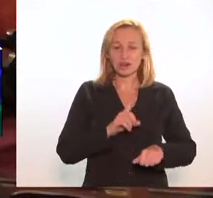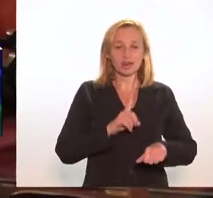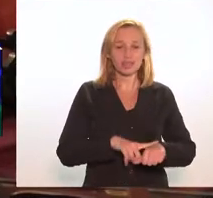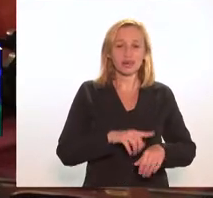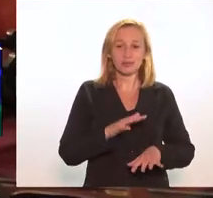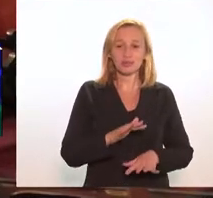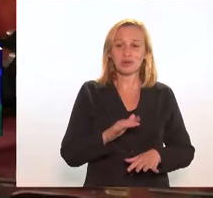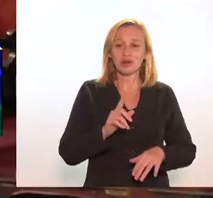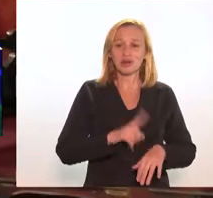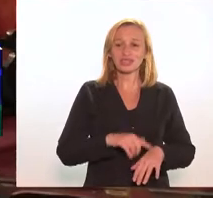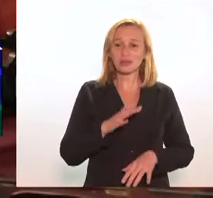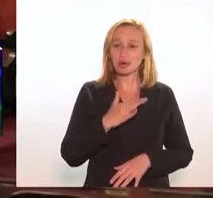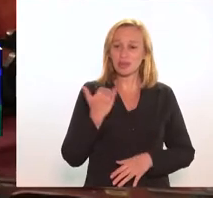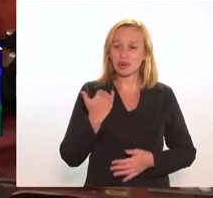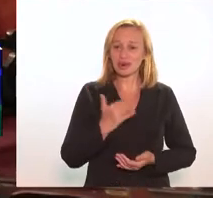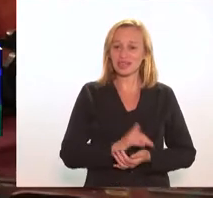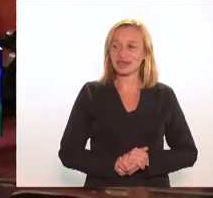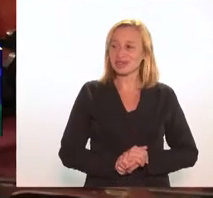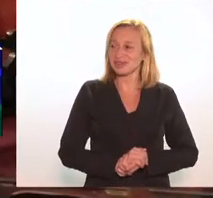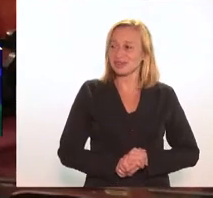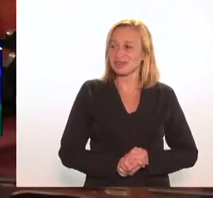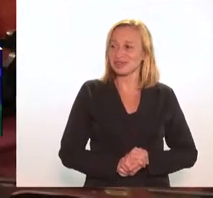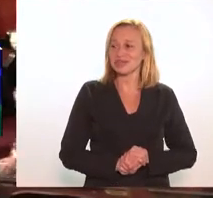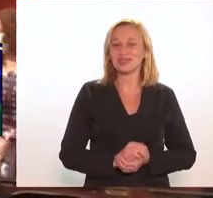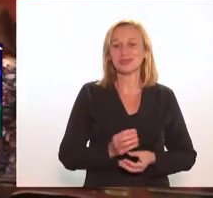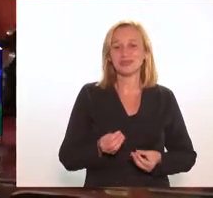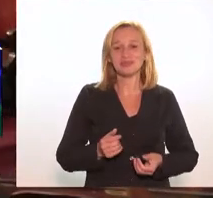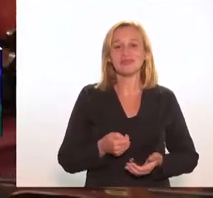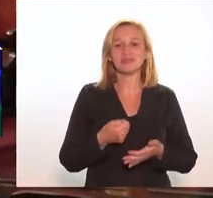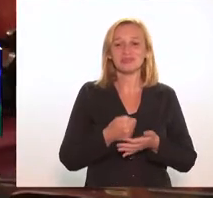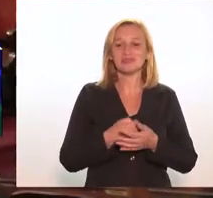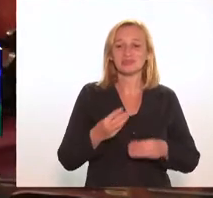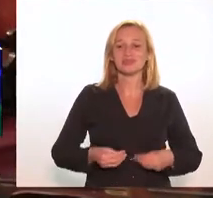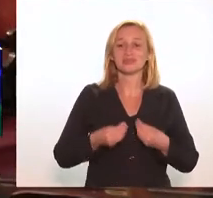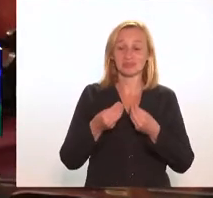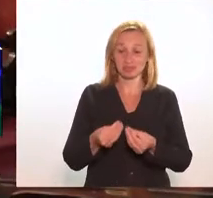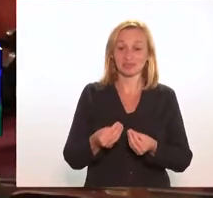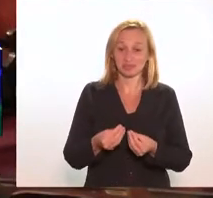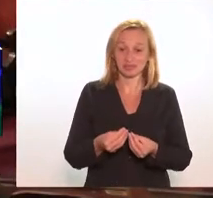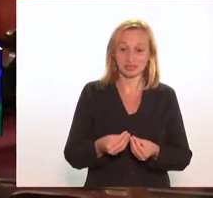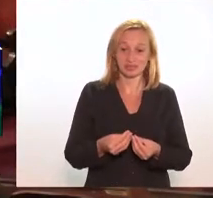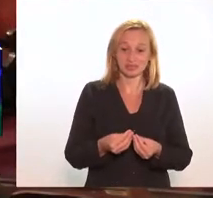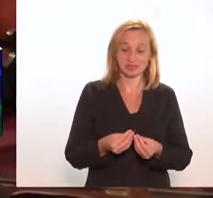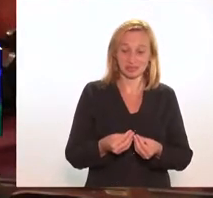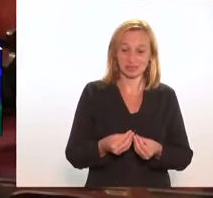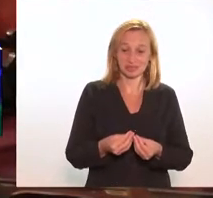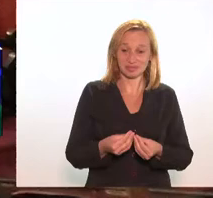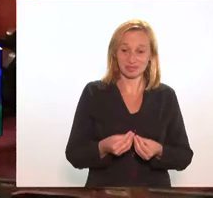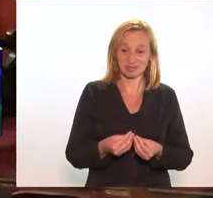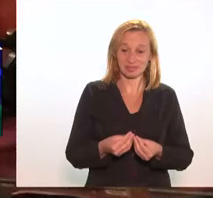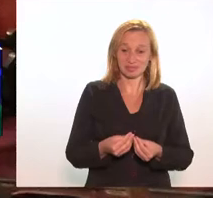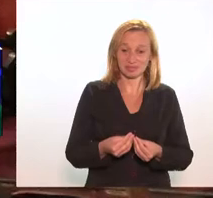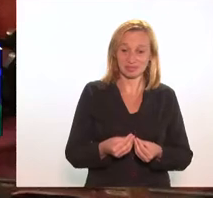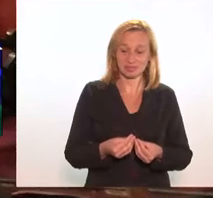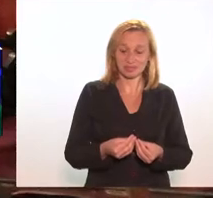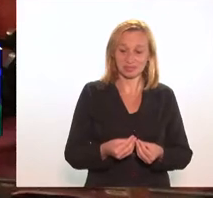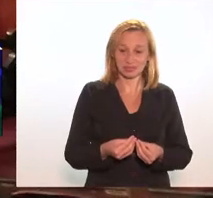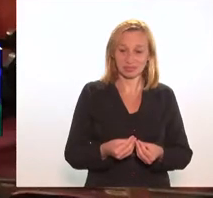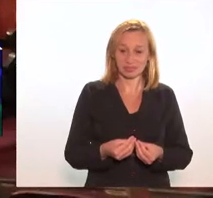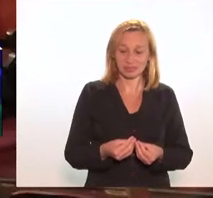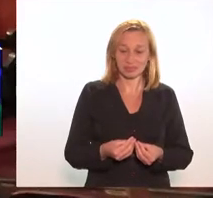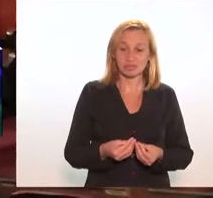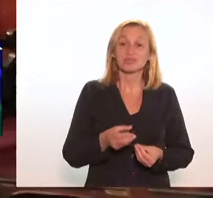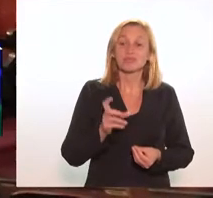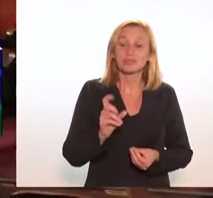Apesar da tentativa de dar um caráter doutoral ao que